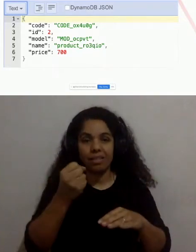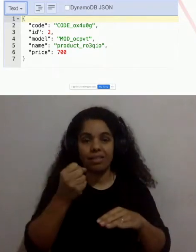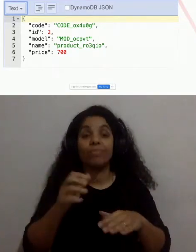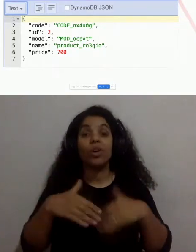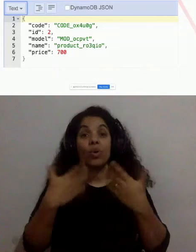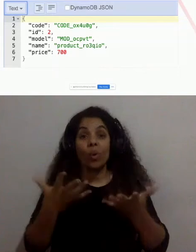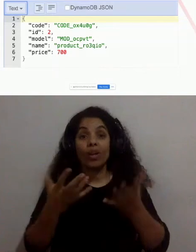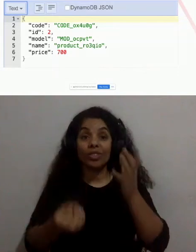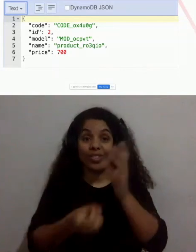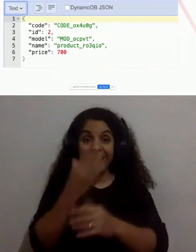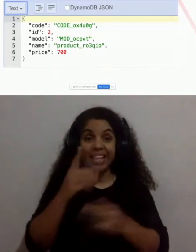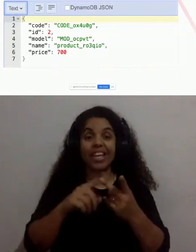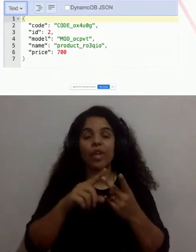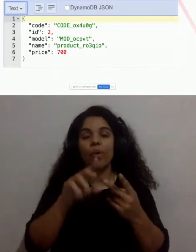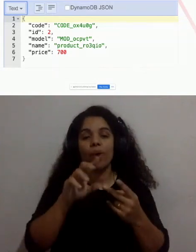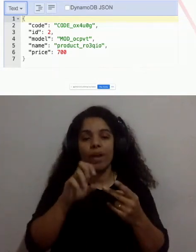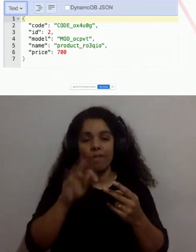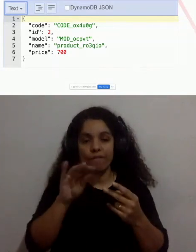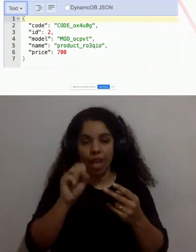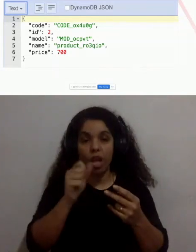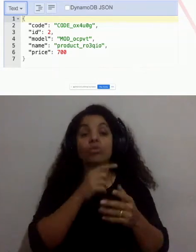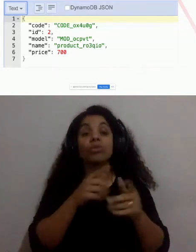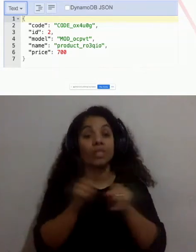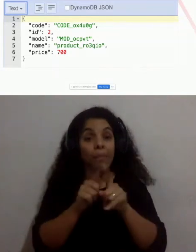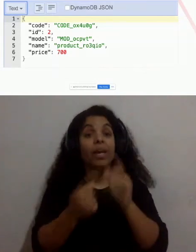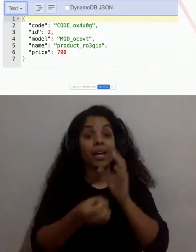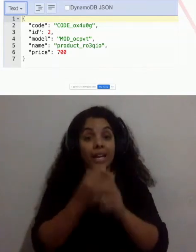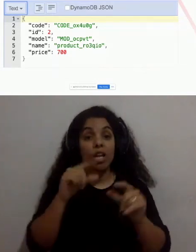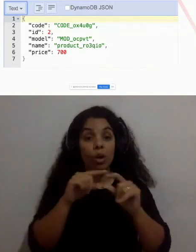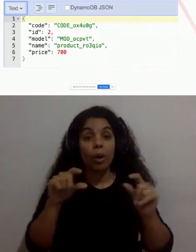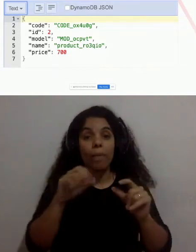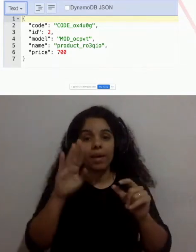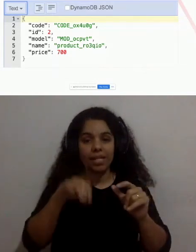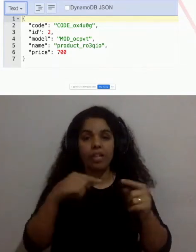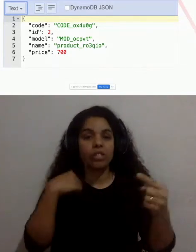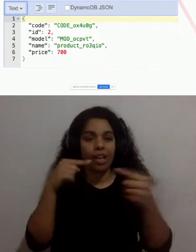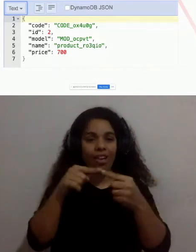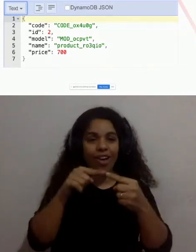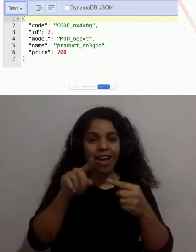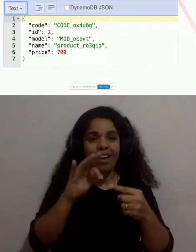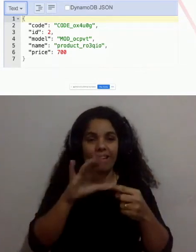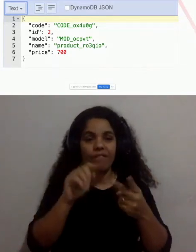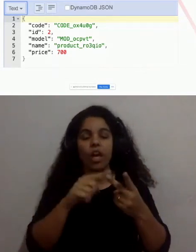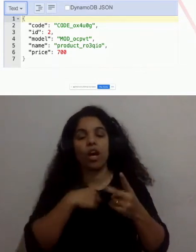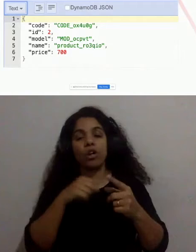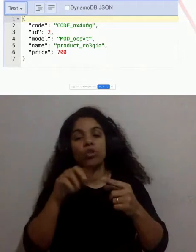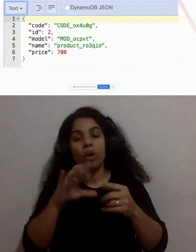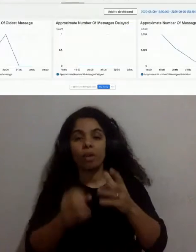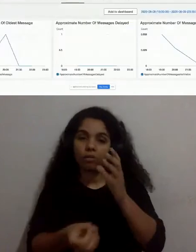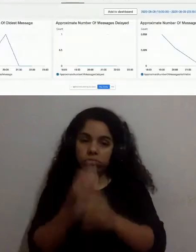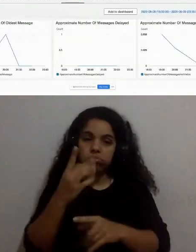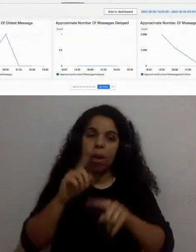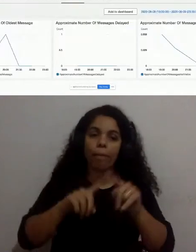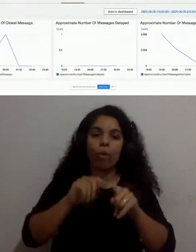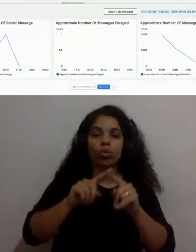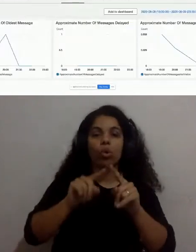Quando eu crio eventos, como eu disse para vocês, eu também crio mensagens relacionadas a esse evento. O evento de criar o produto, o evento